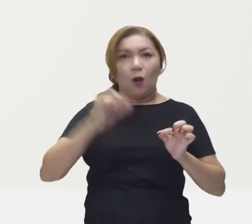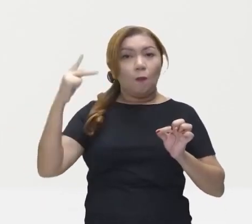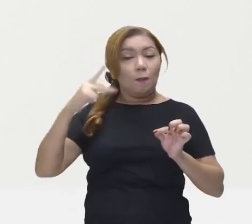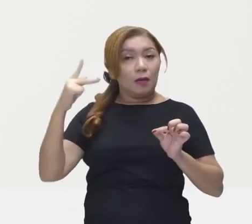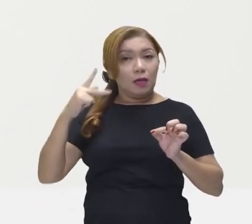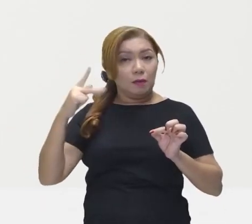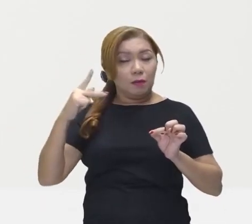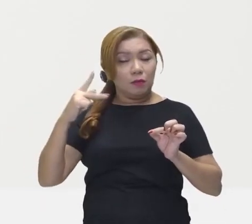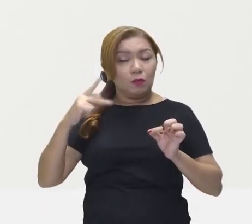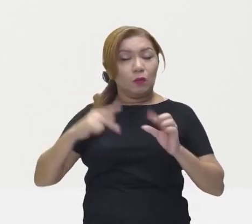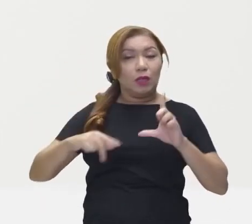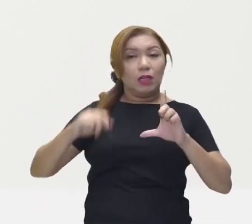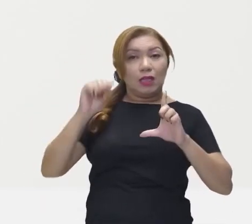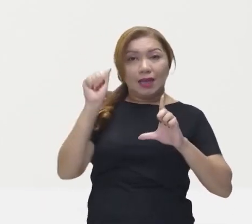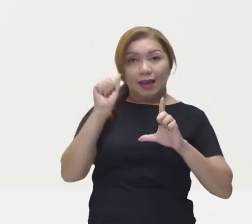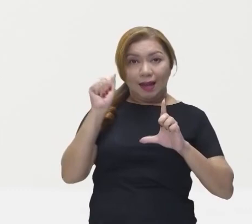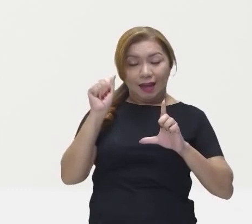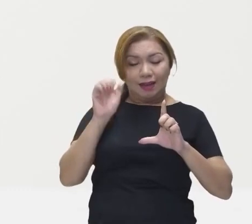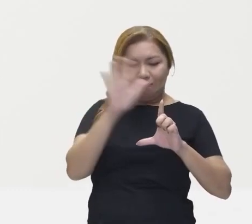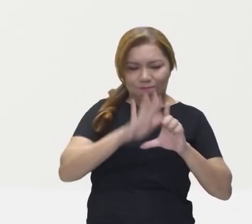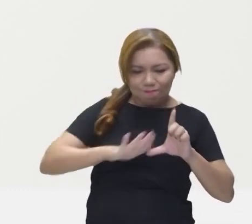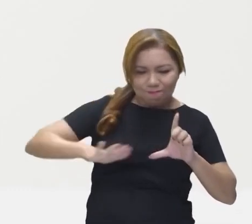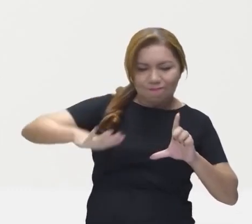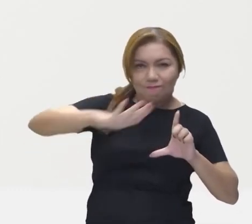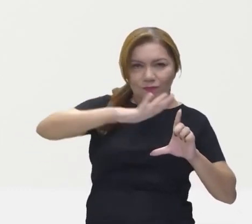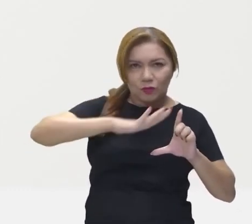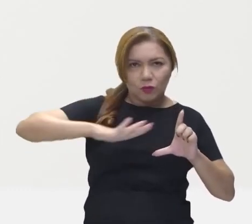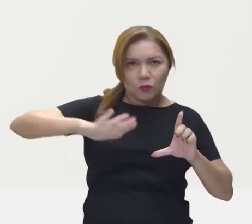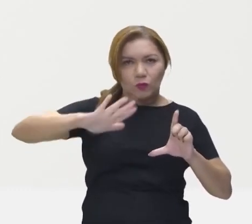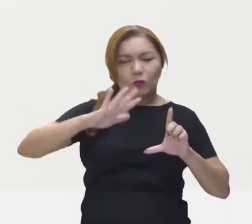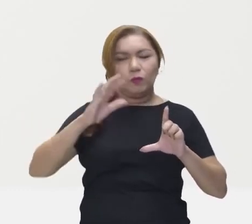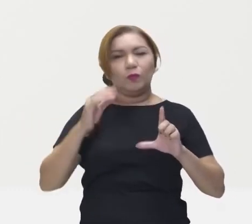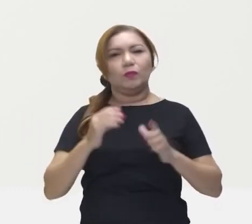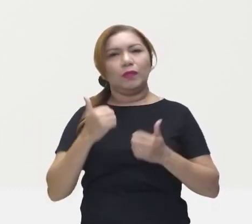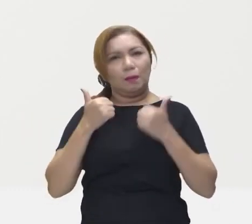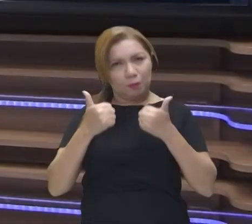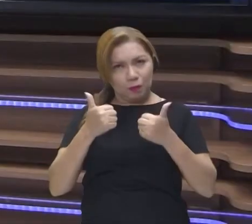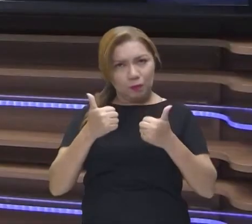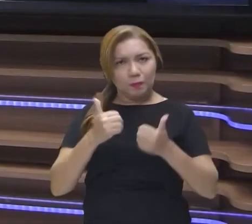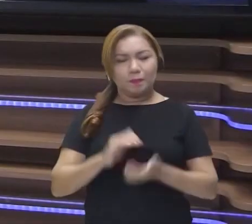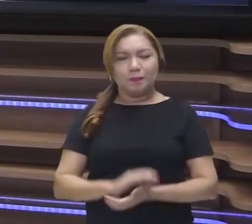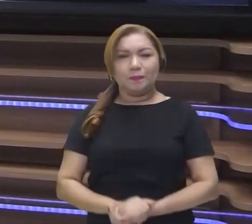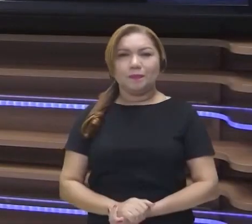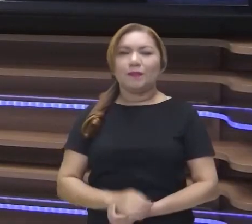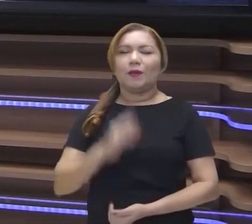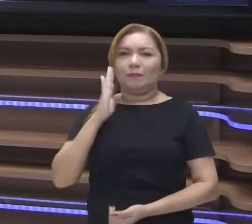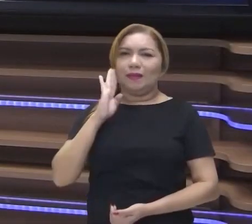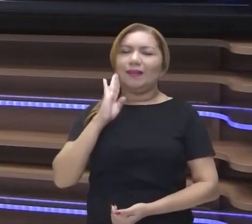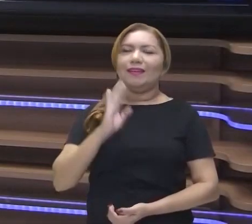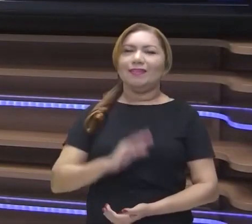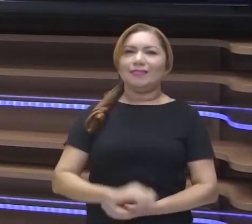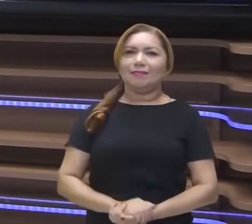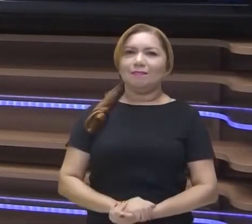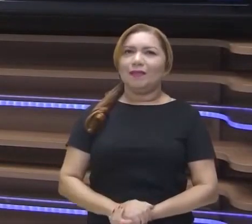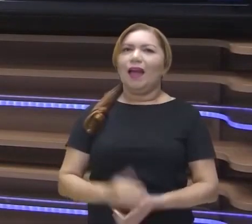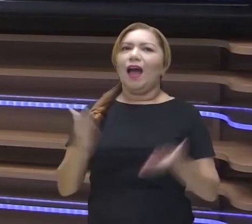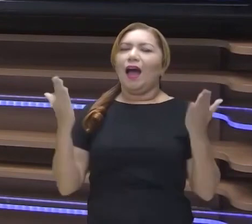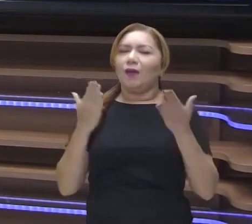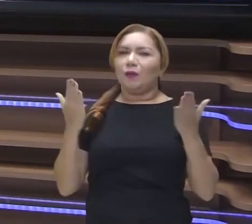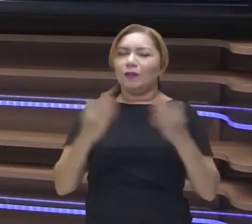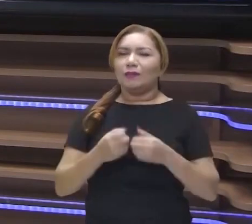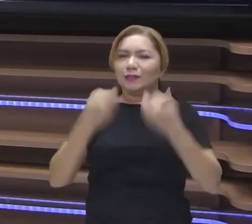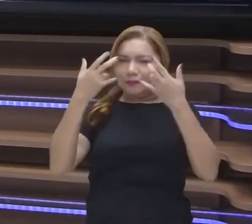área? A área é a medida de uma superfície. Bacana? Beleza, então. E agora a gente vai para as